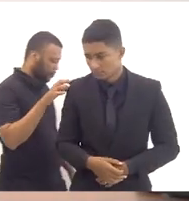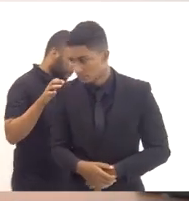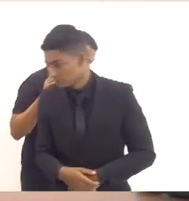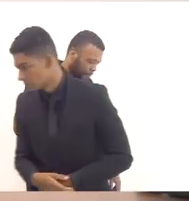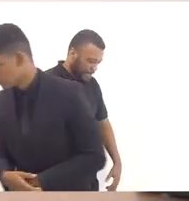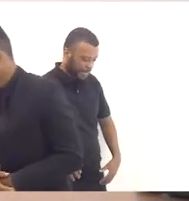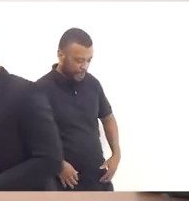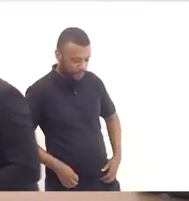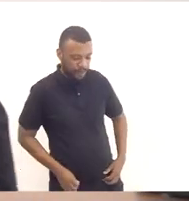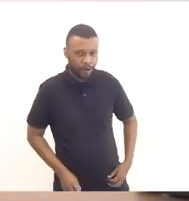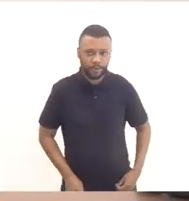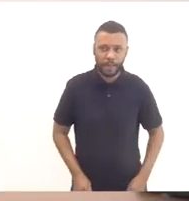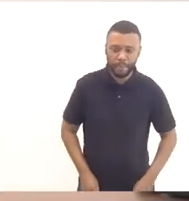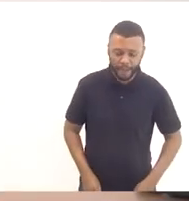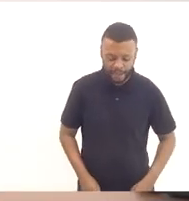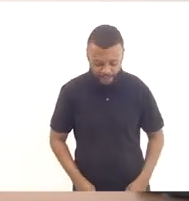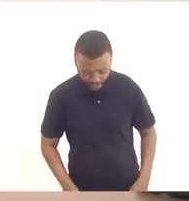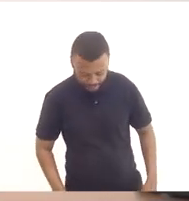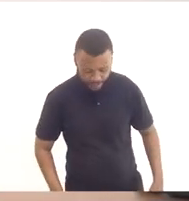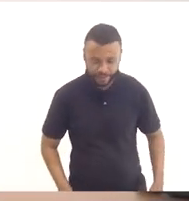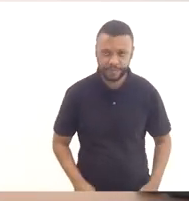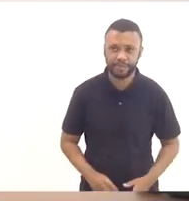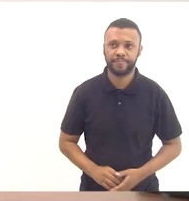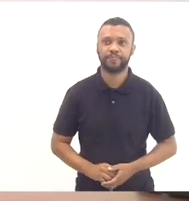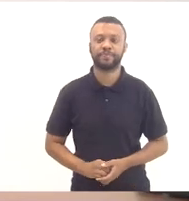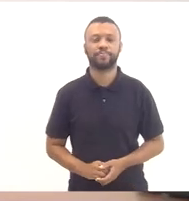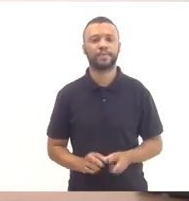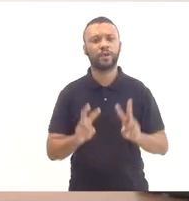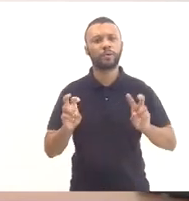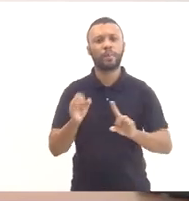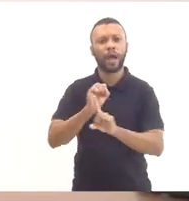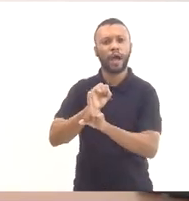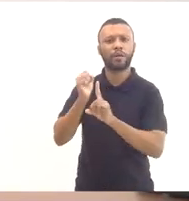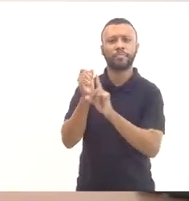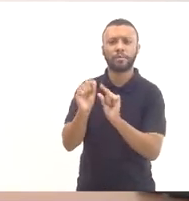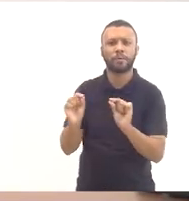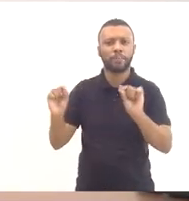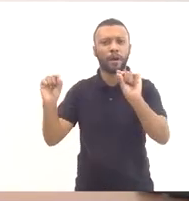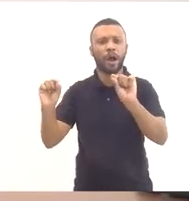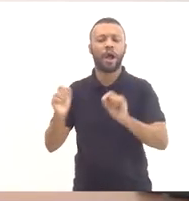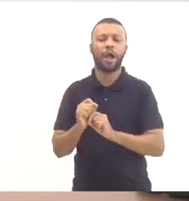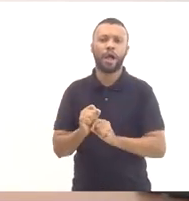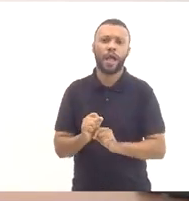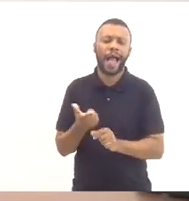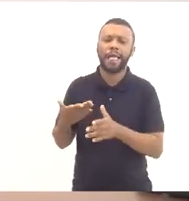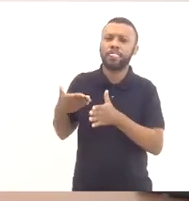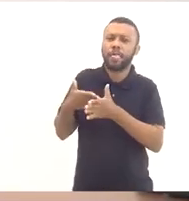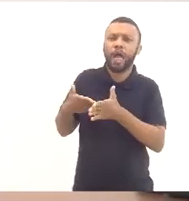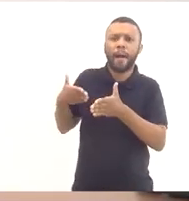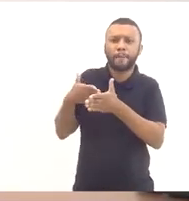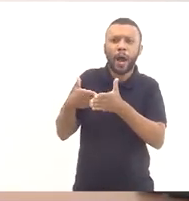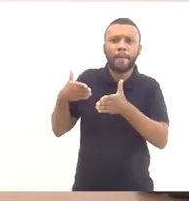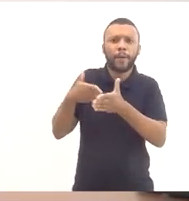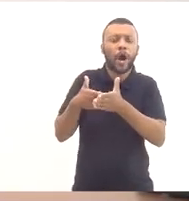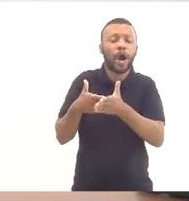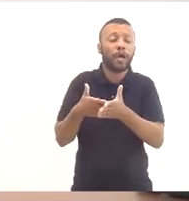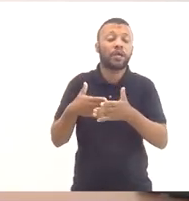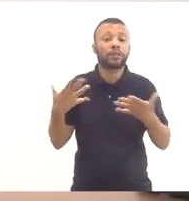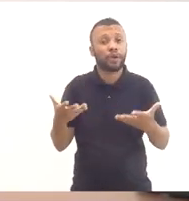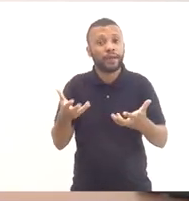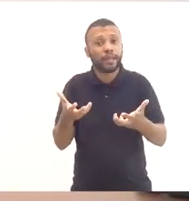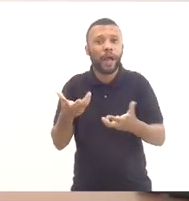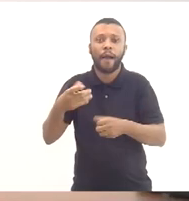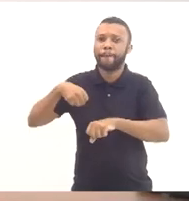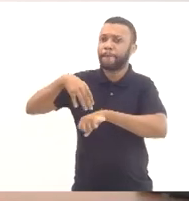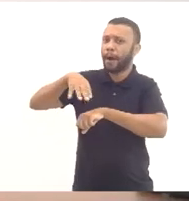ela falou muito por mim né em relação ao filho em relação a sociedade em relação a dificuldade e hoje eu gostaria de compartilhar com vocês